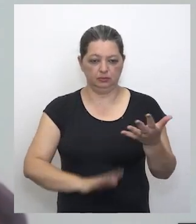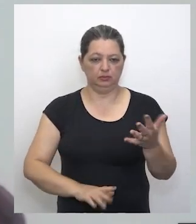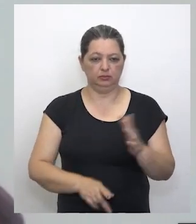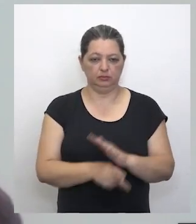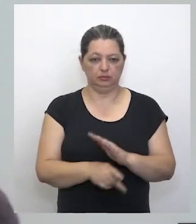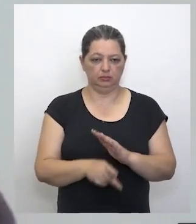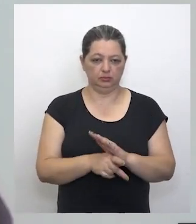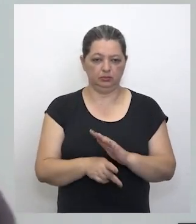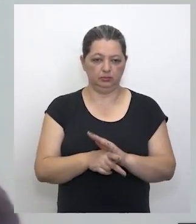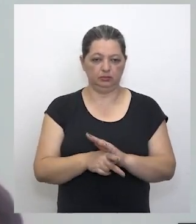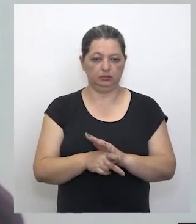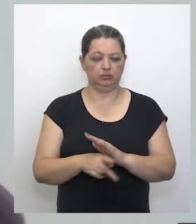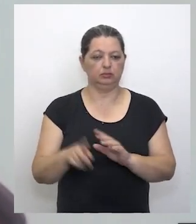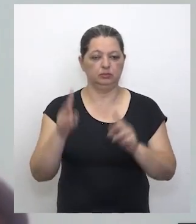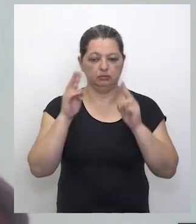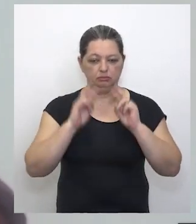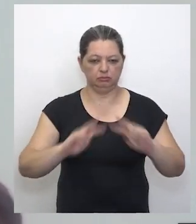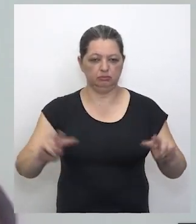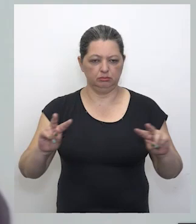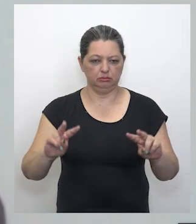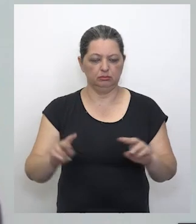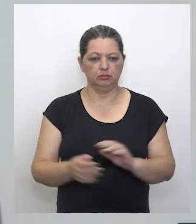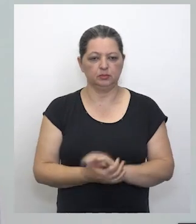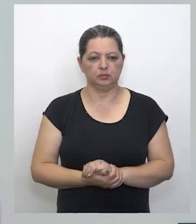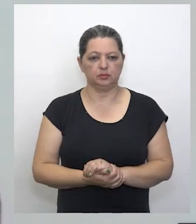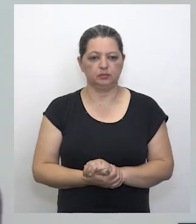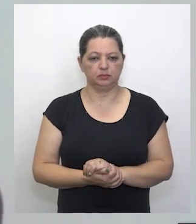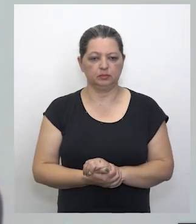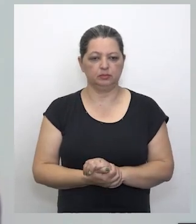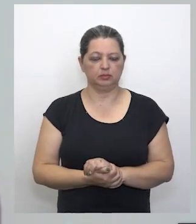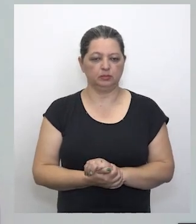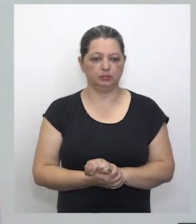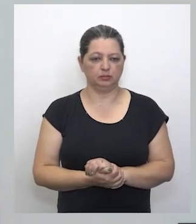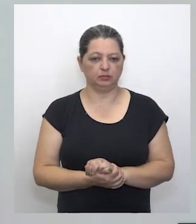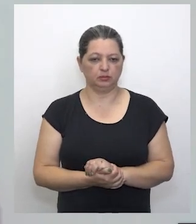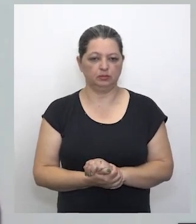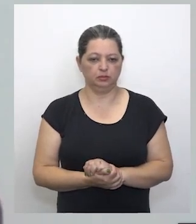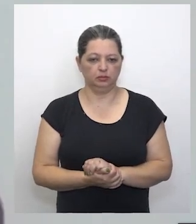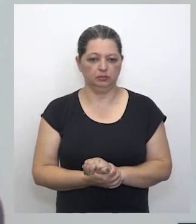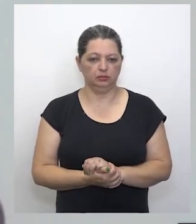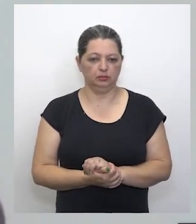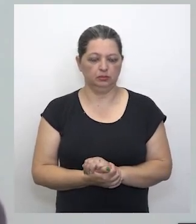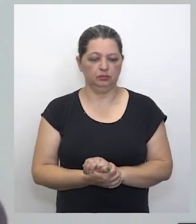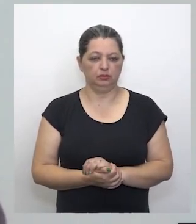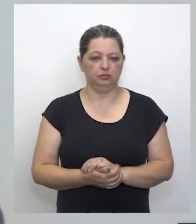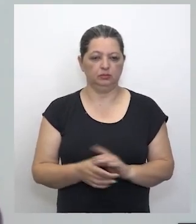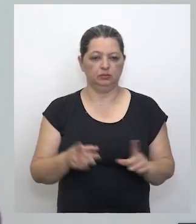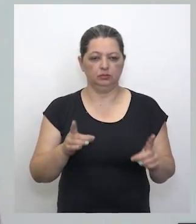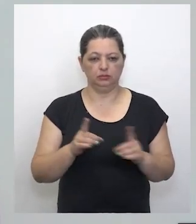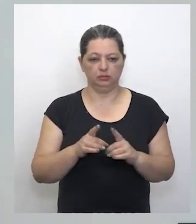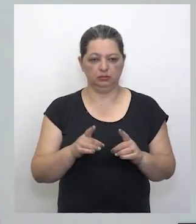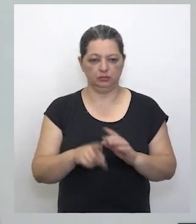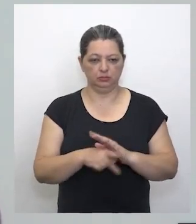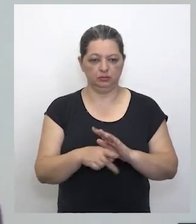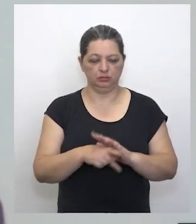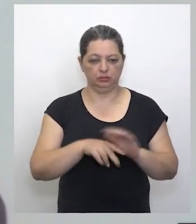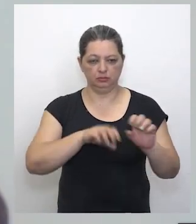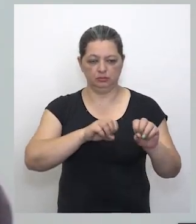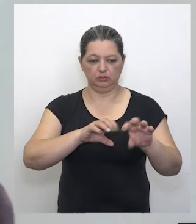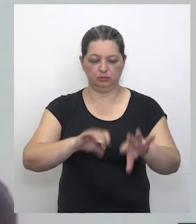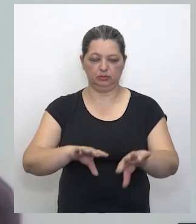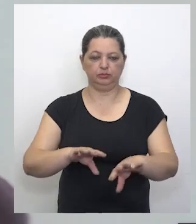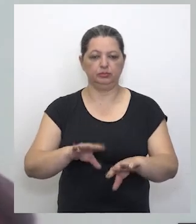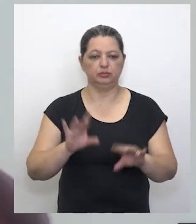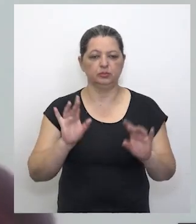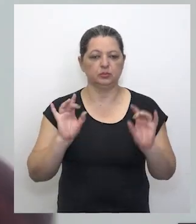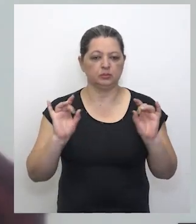que partem do lúdico, a gente também chama atenção para o atendimento às crianças da educação especial, que